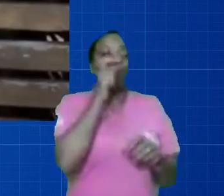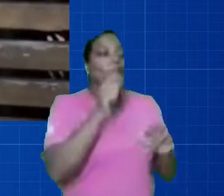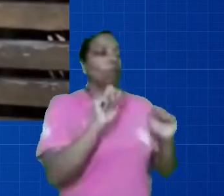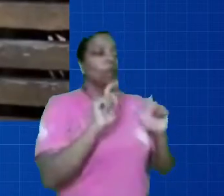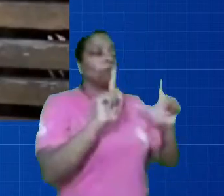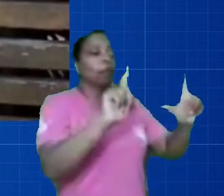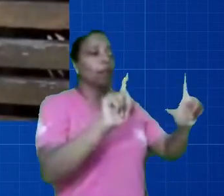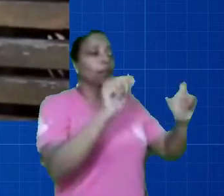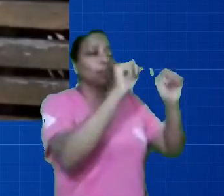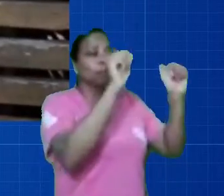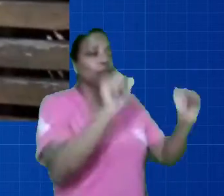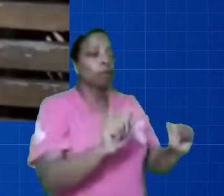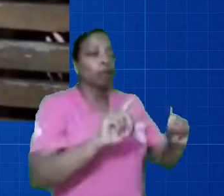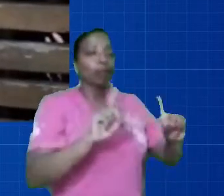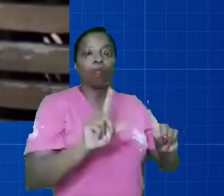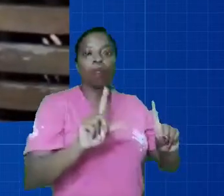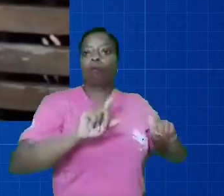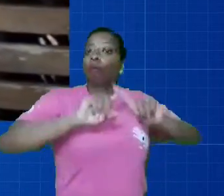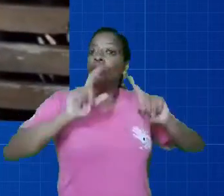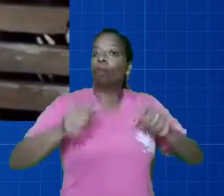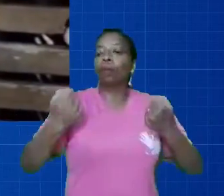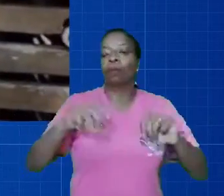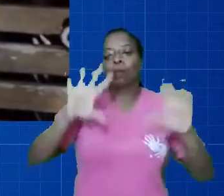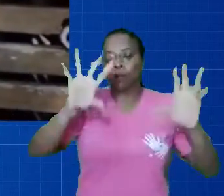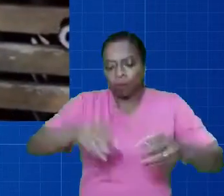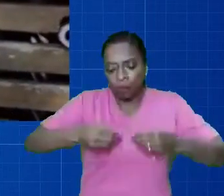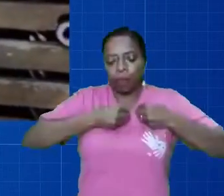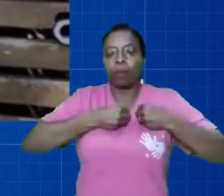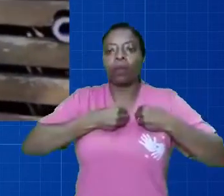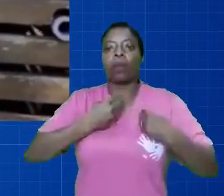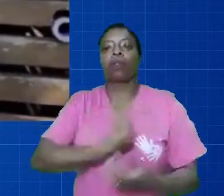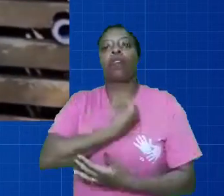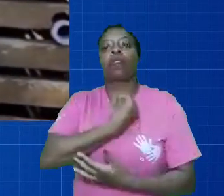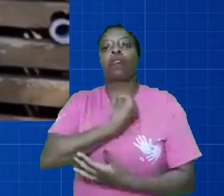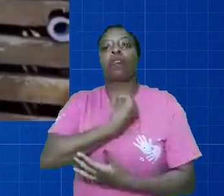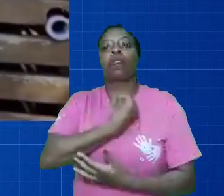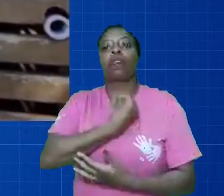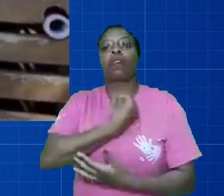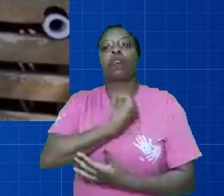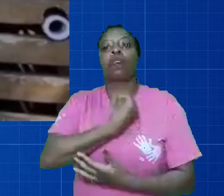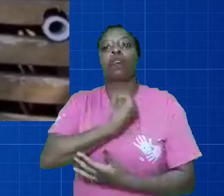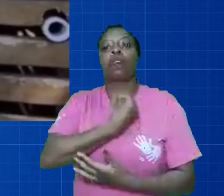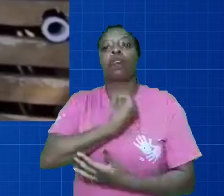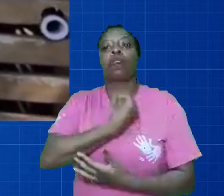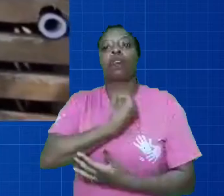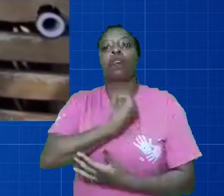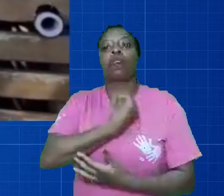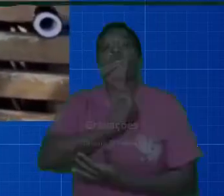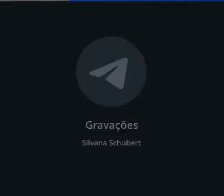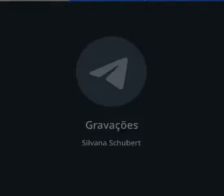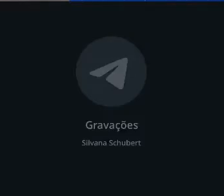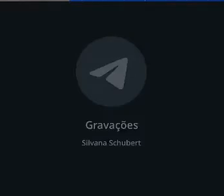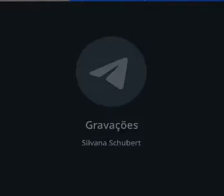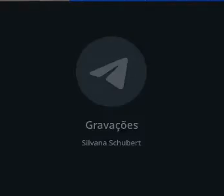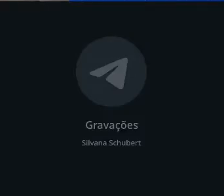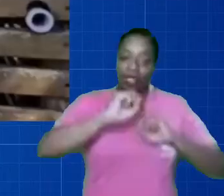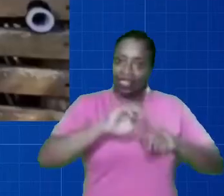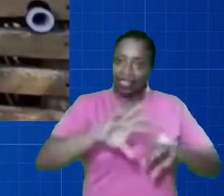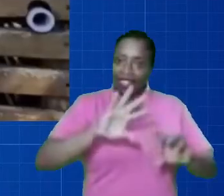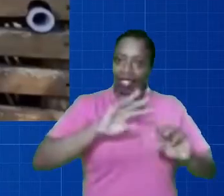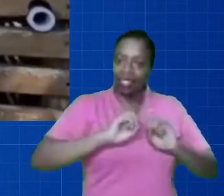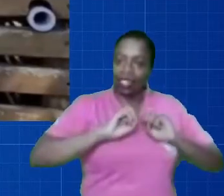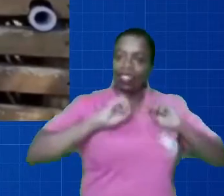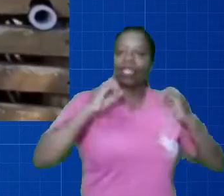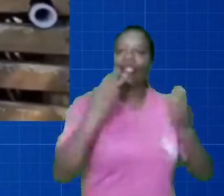convidada a trabalhar na oficina de arte com a sua sede na Lourenço Jaciocha. Trabalhei lá por 4 anos e lá eu